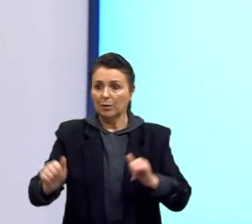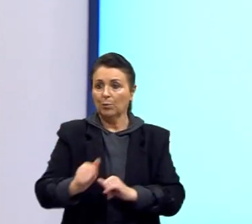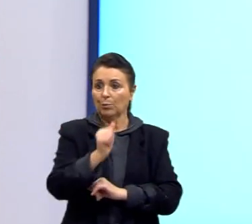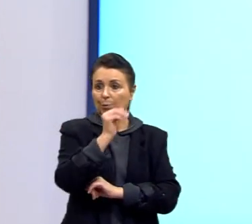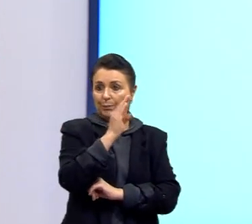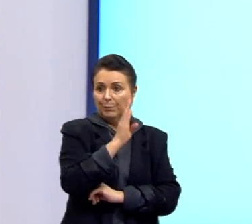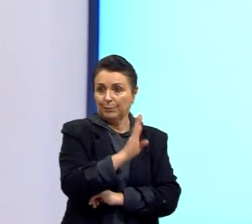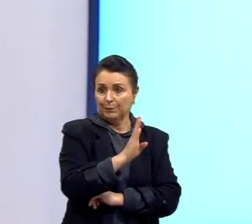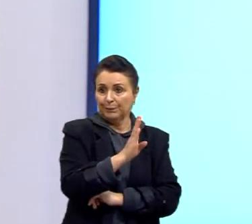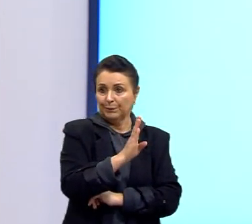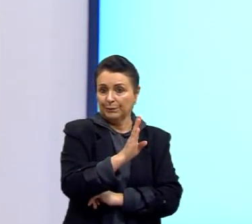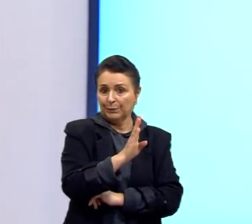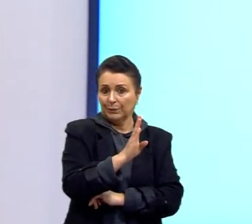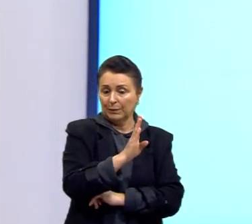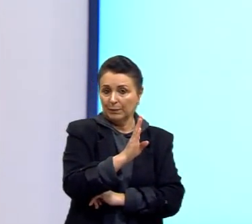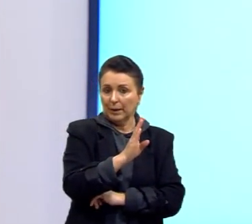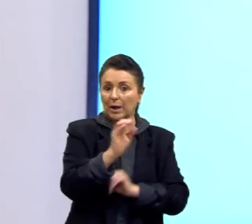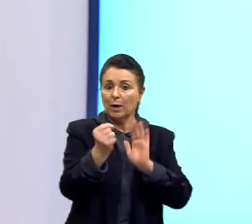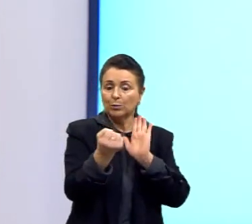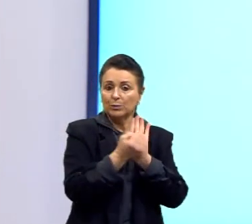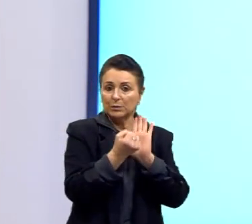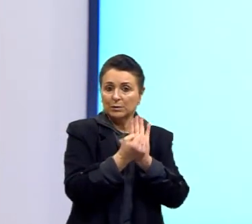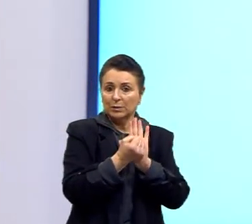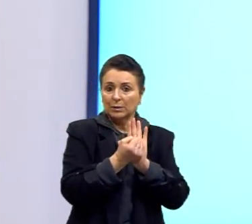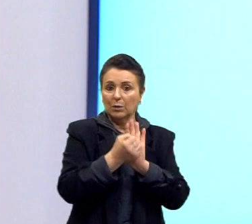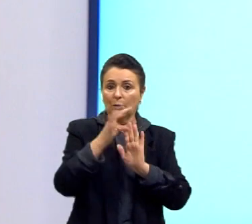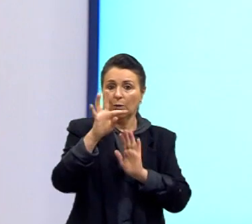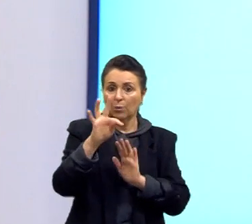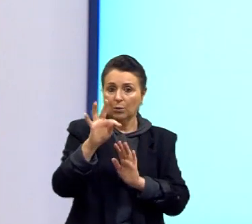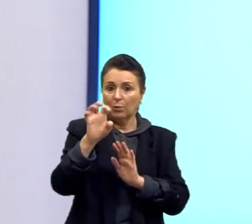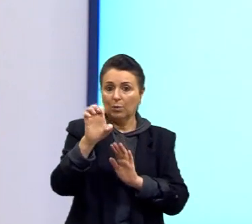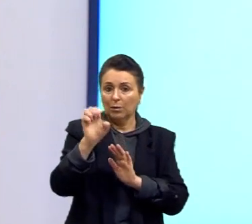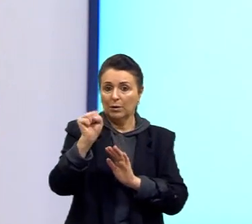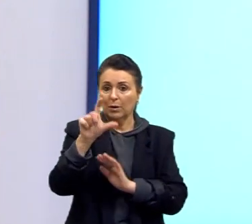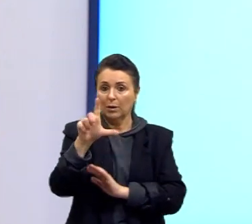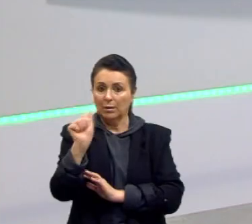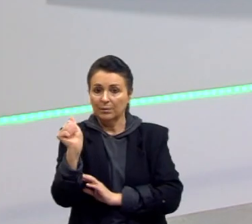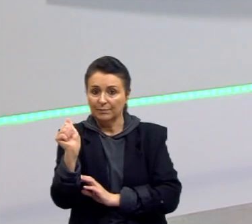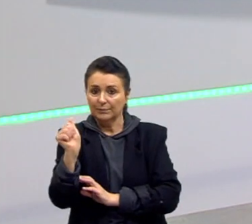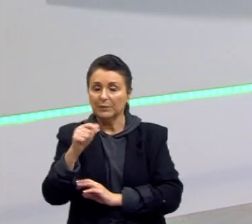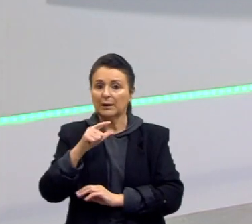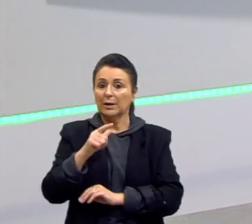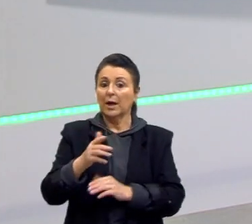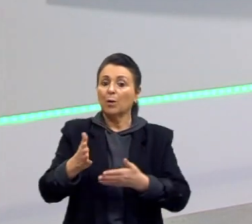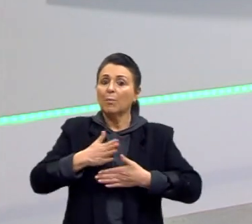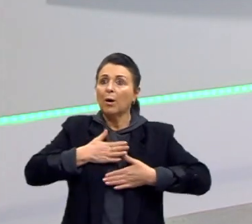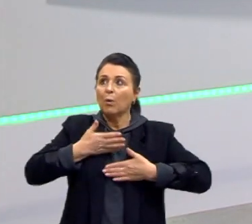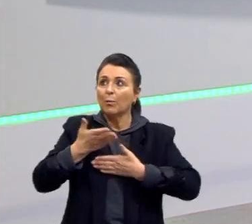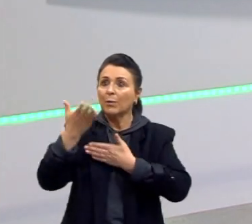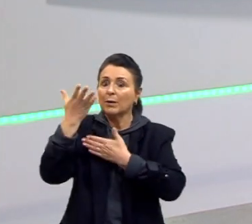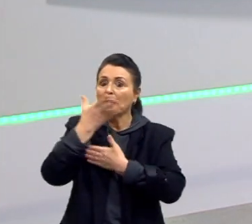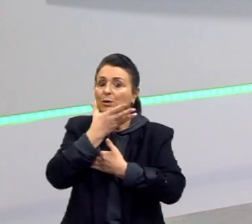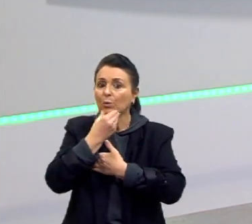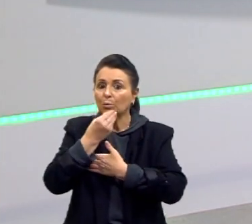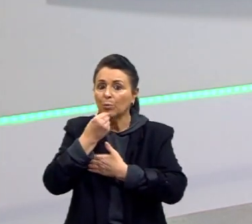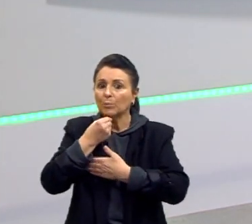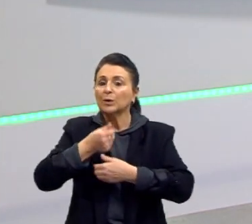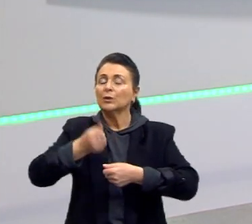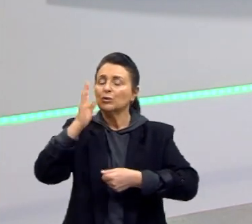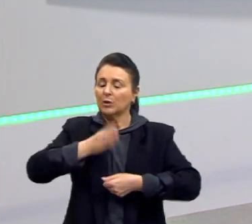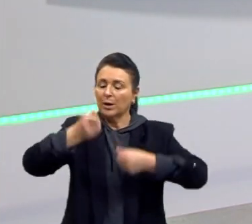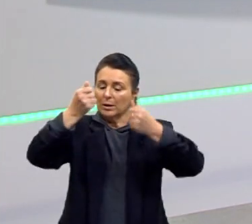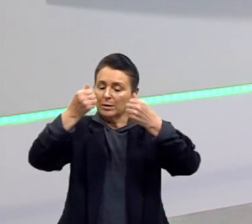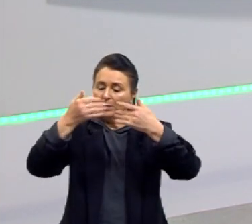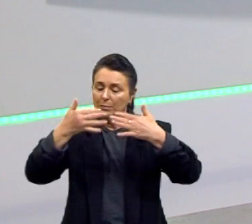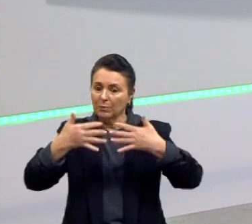o nome da grandeza né o símbolo é o Tesla em homenagem então é um Nikola Tesla que a gente ela falou em outra aula sobre